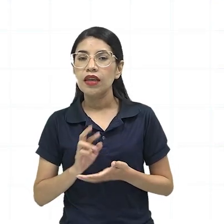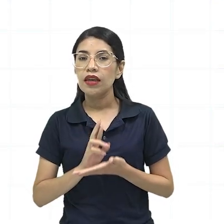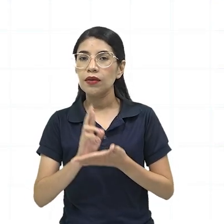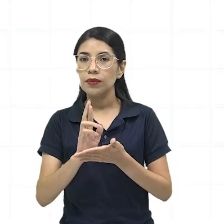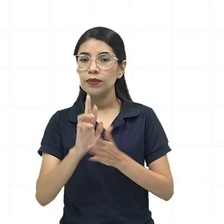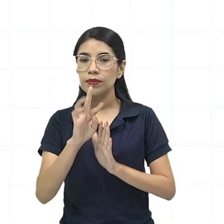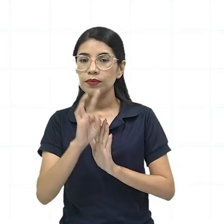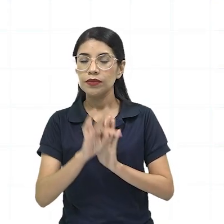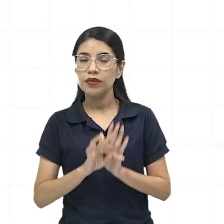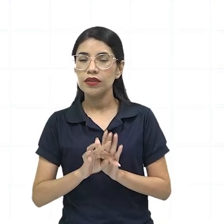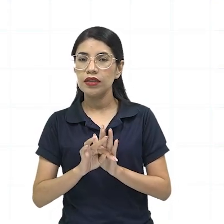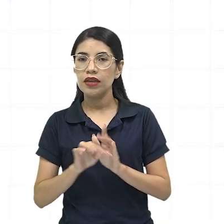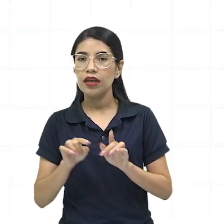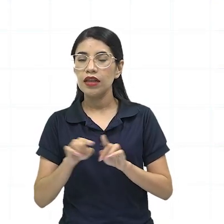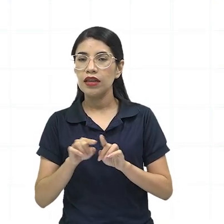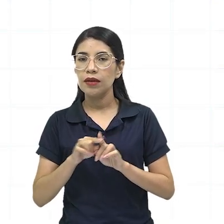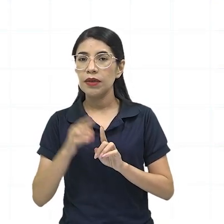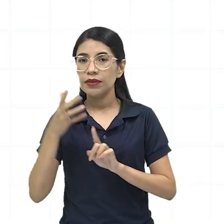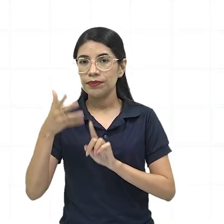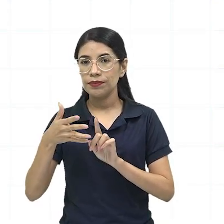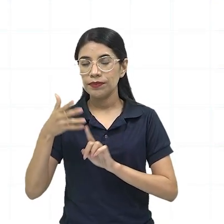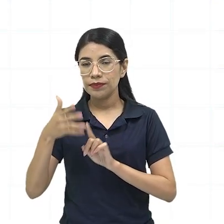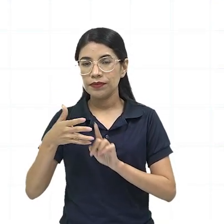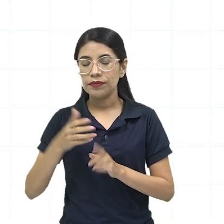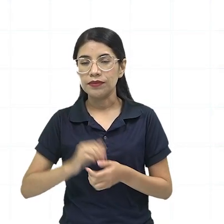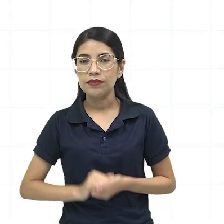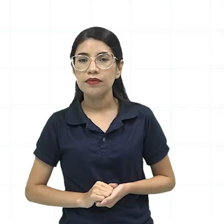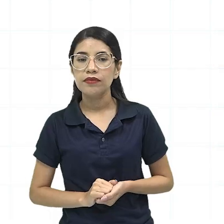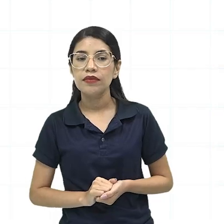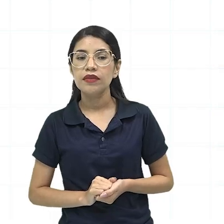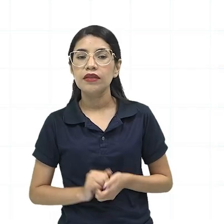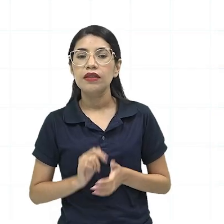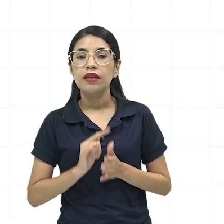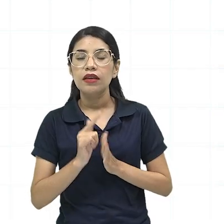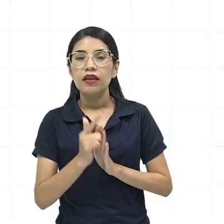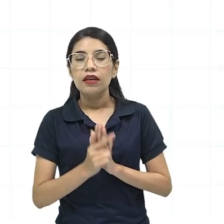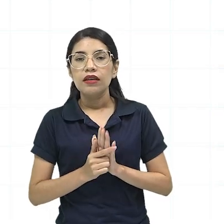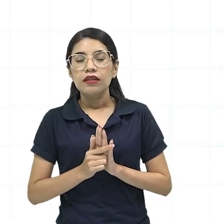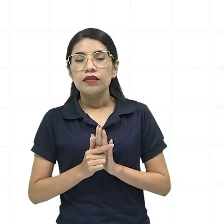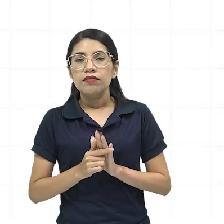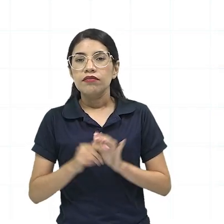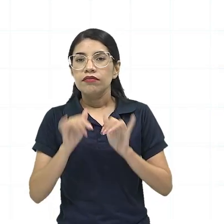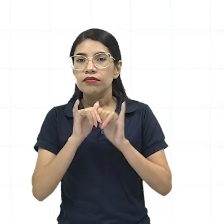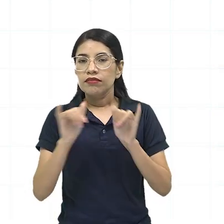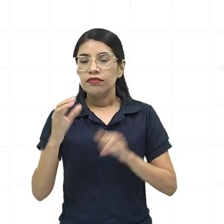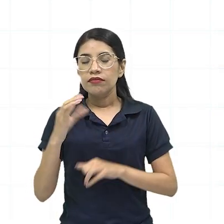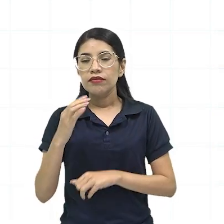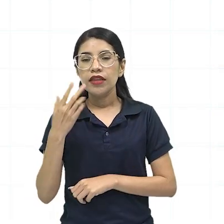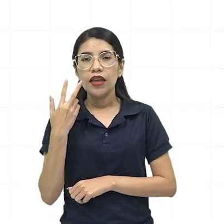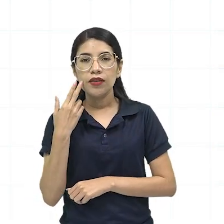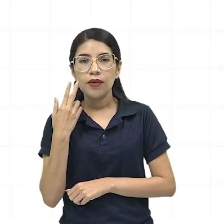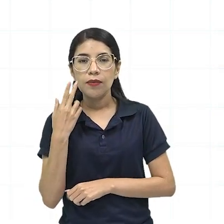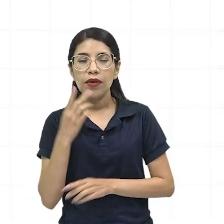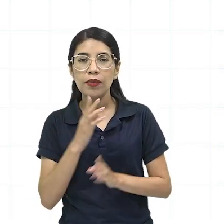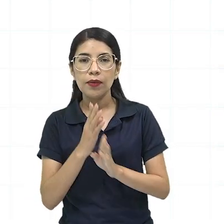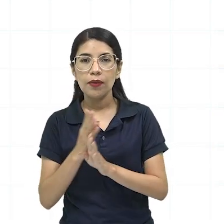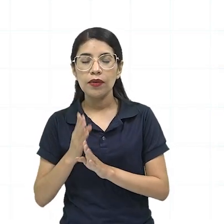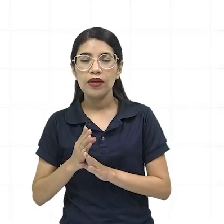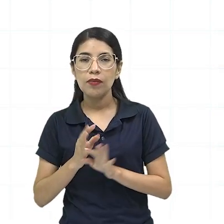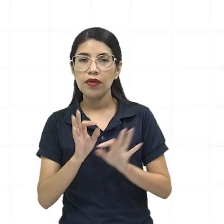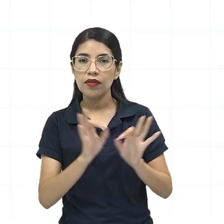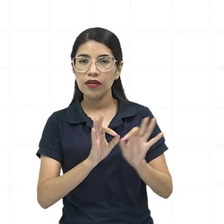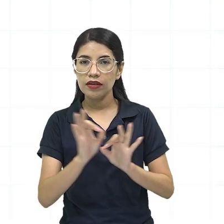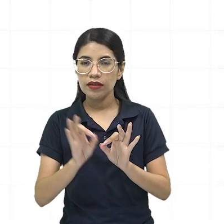Recursos textuais e discursivos. Então, no gênero de divulgação científica, é comum encontrar uma organização lógica